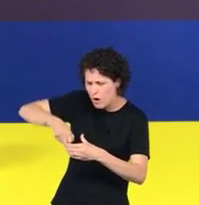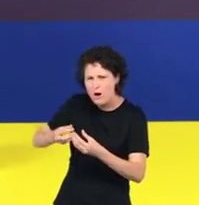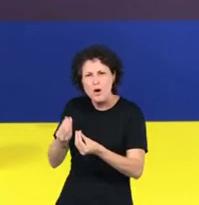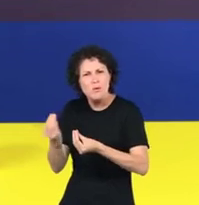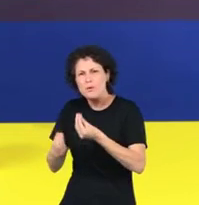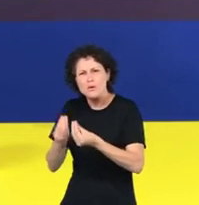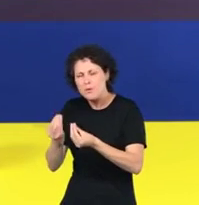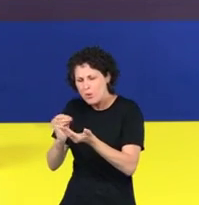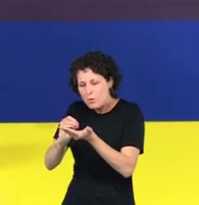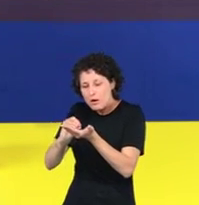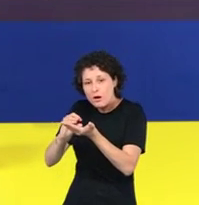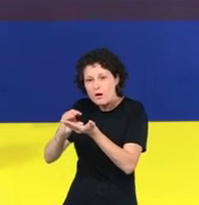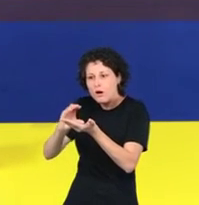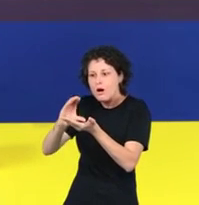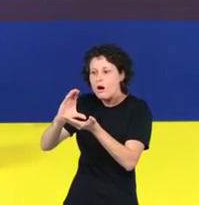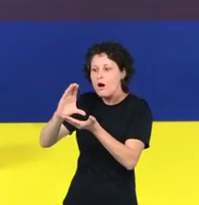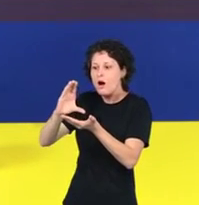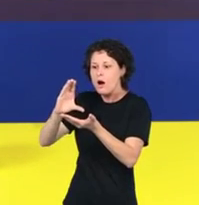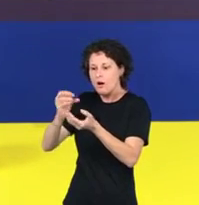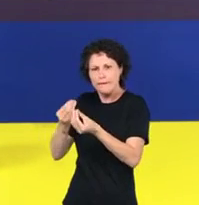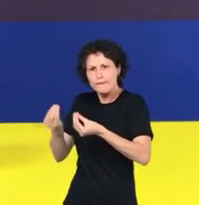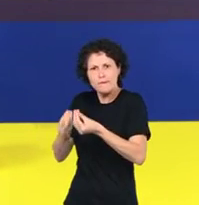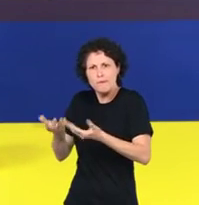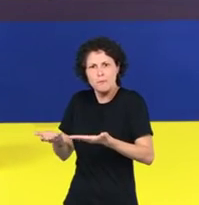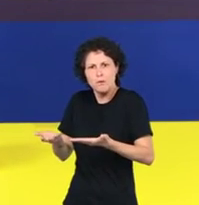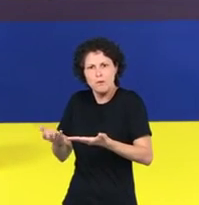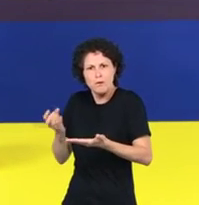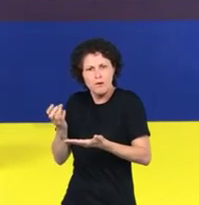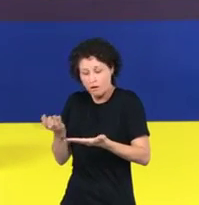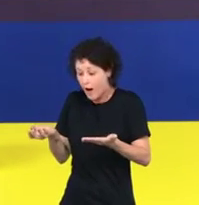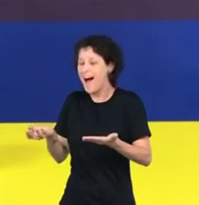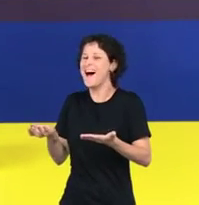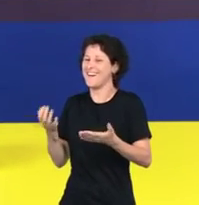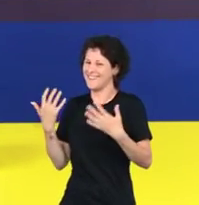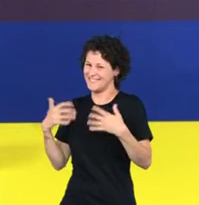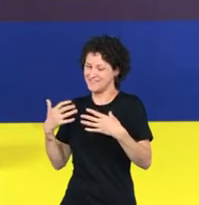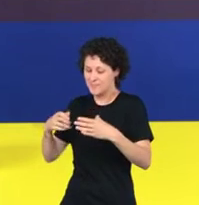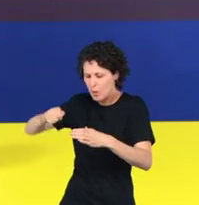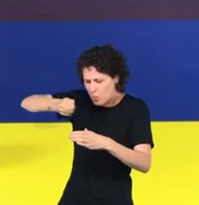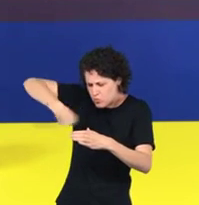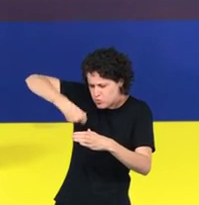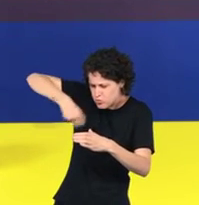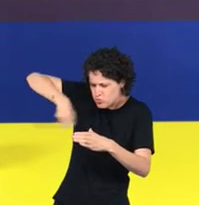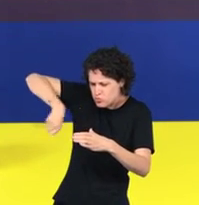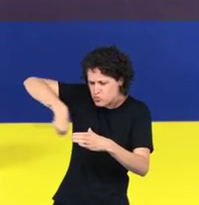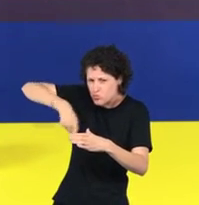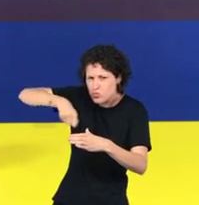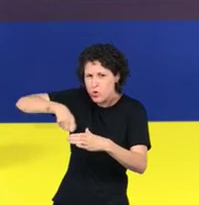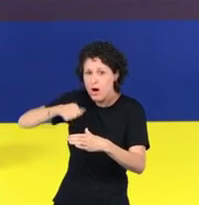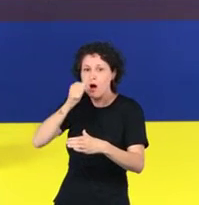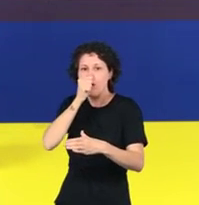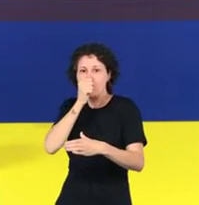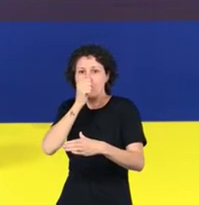estar se perguntando, mas como? Eu não coloquei nada aqui para misturar. Bom, o ovo tem uma proteína chamada